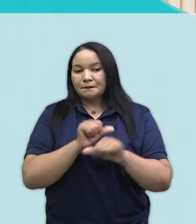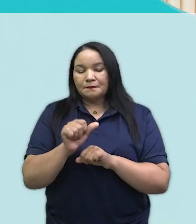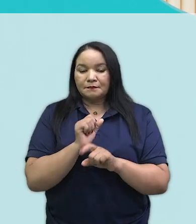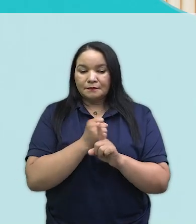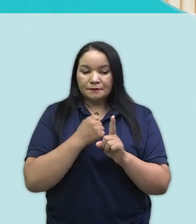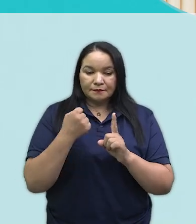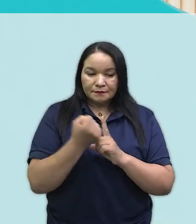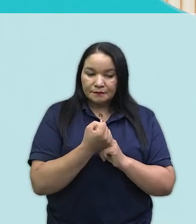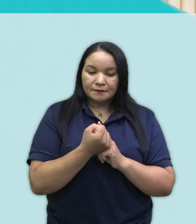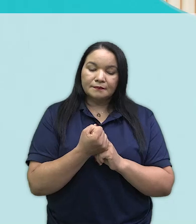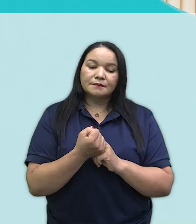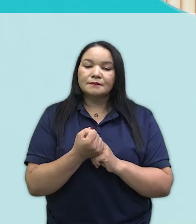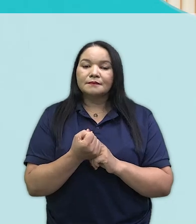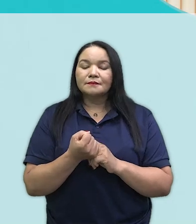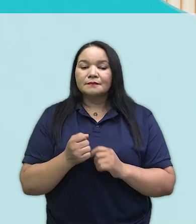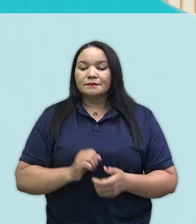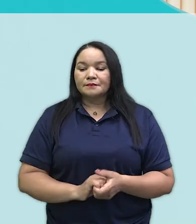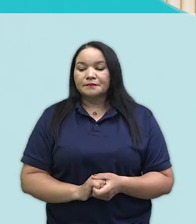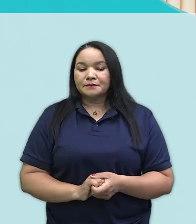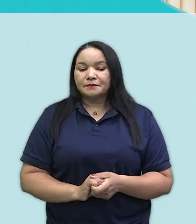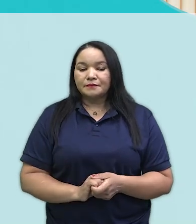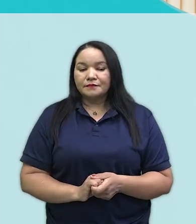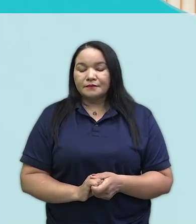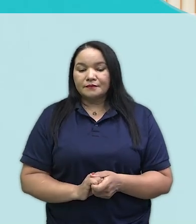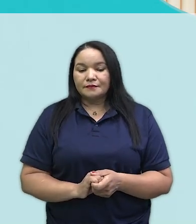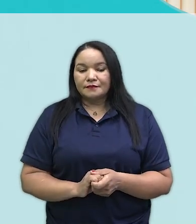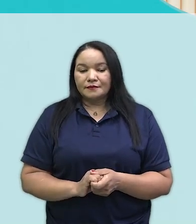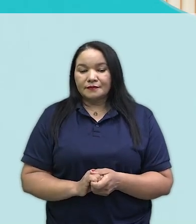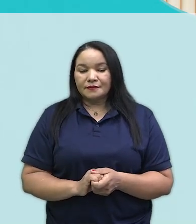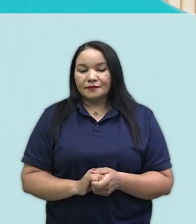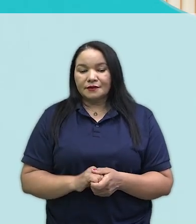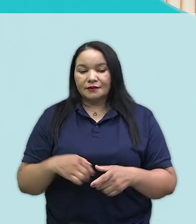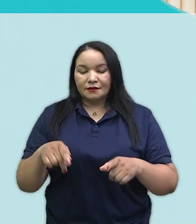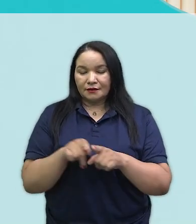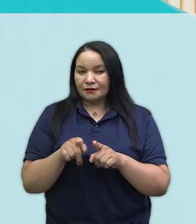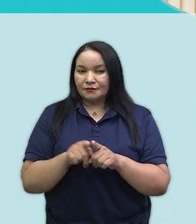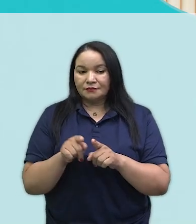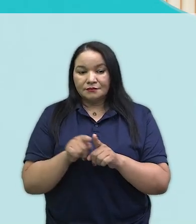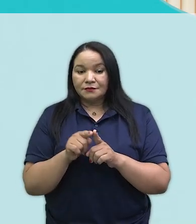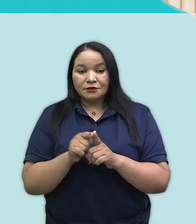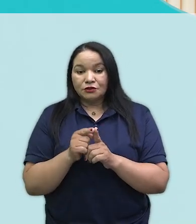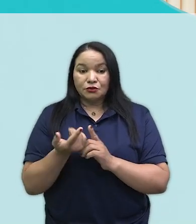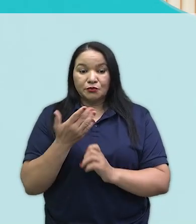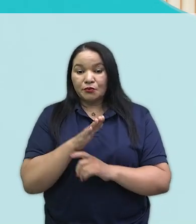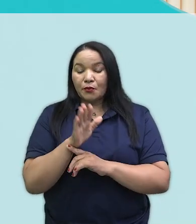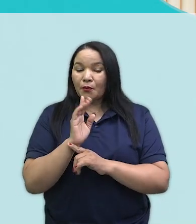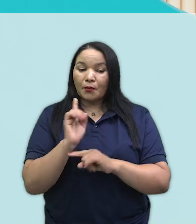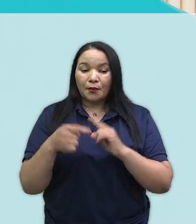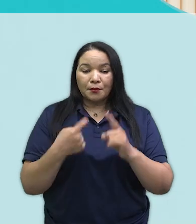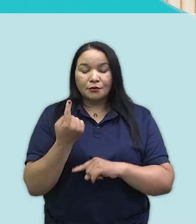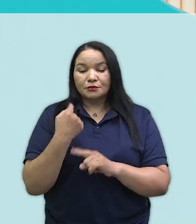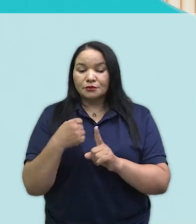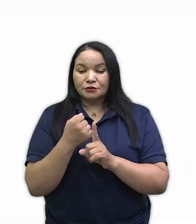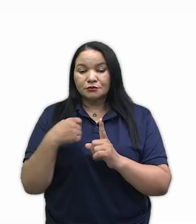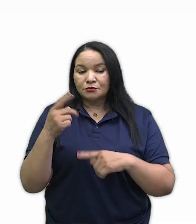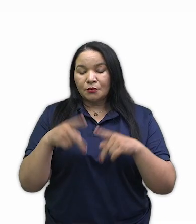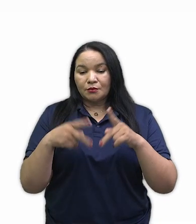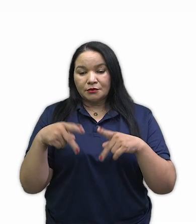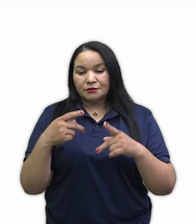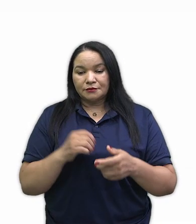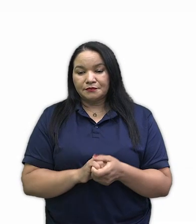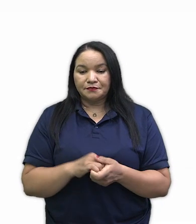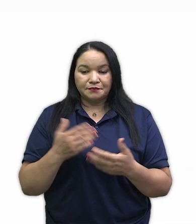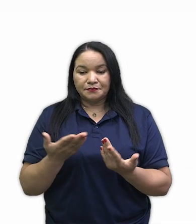lutas têm poder sobre uma determinada população, eu indico para vocês o